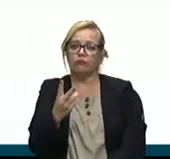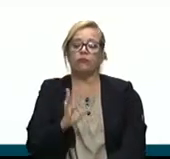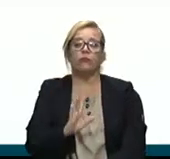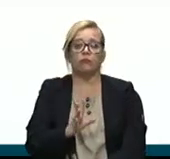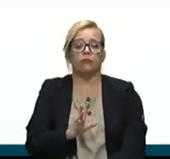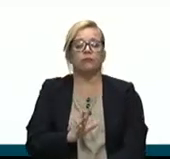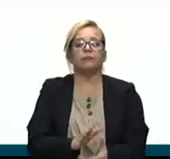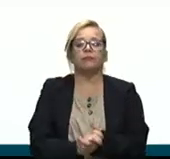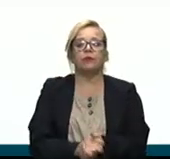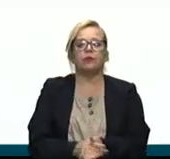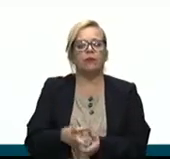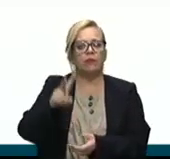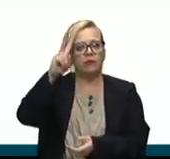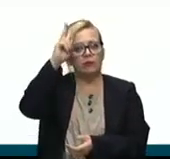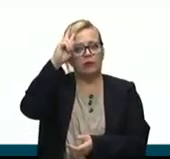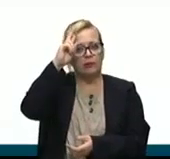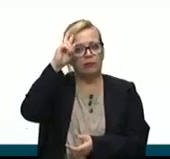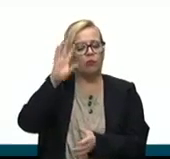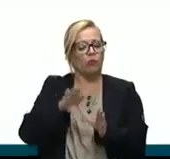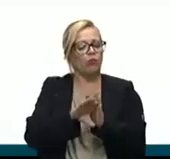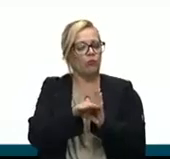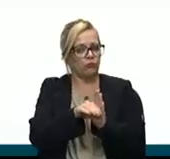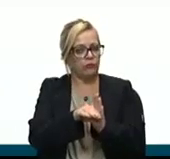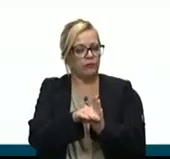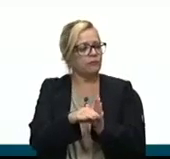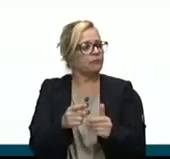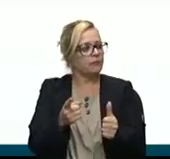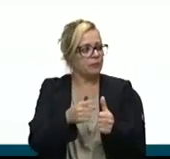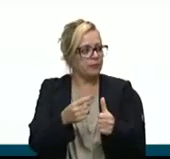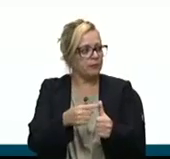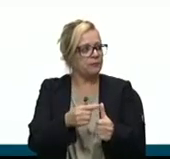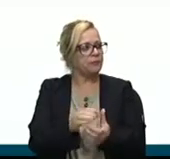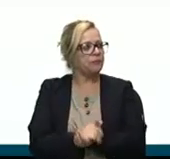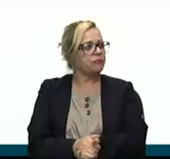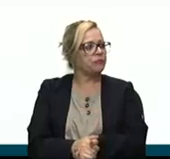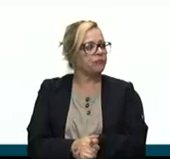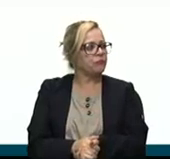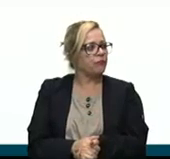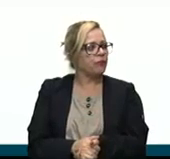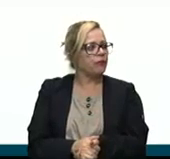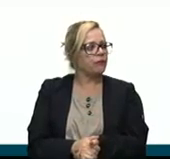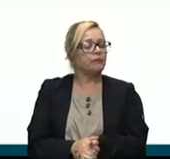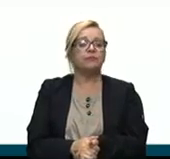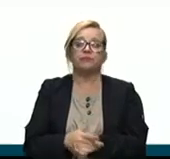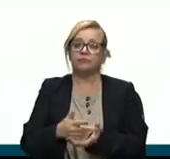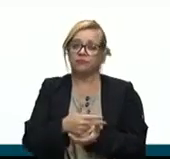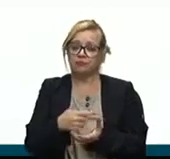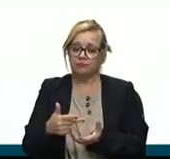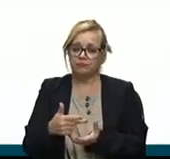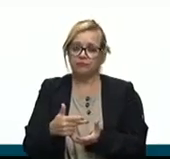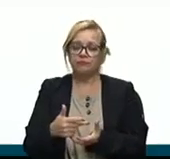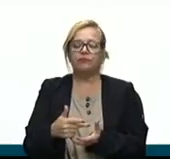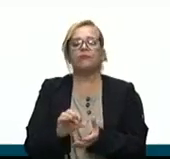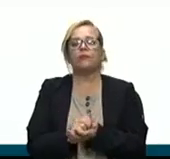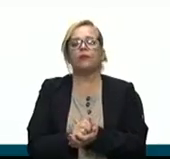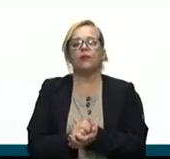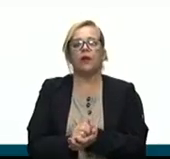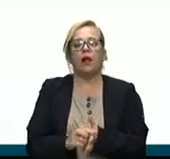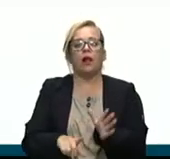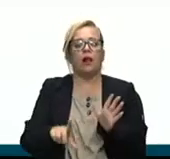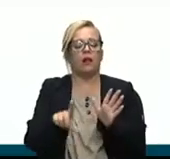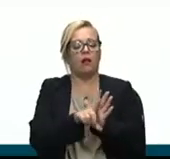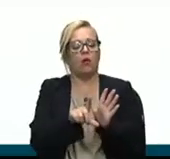afim, vamos relembrar a definição. Uma função afim é uma função cuja lei